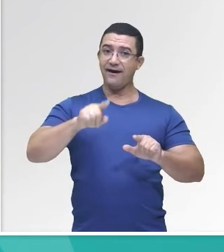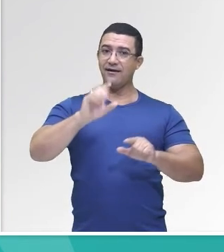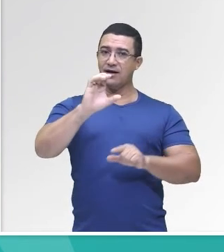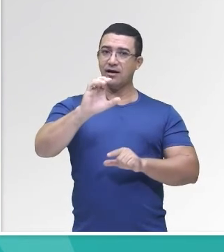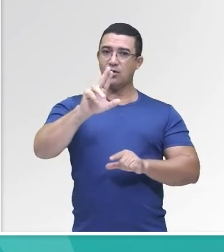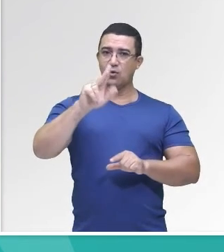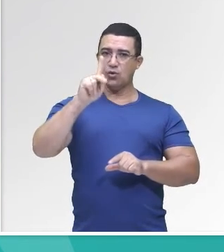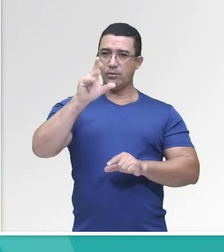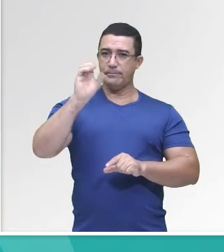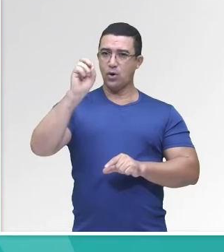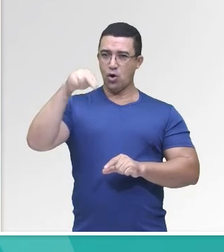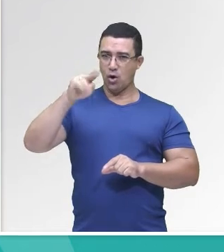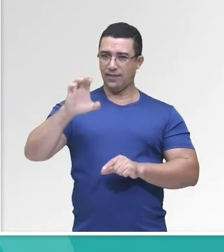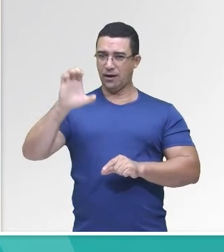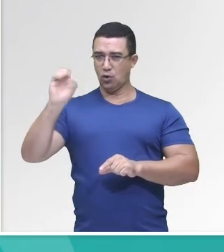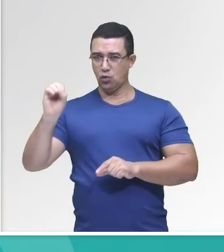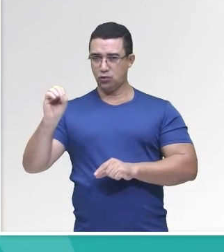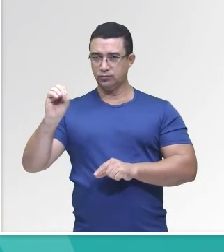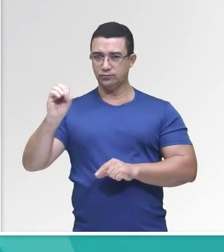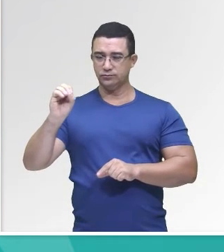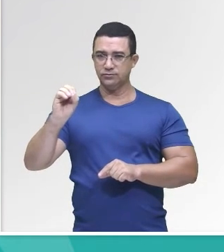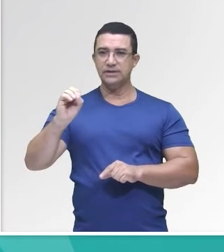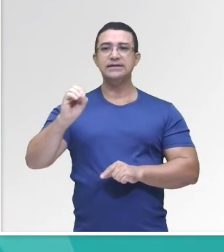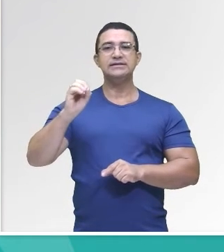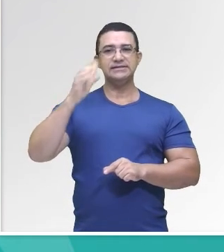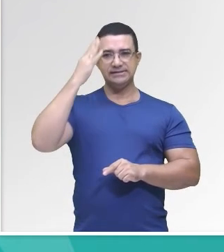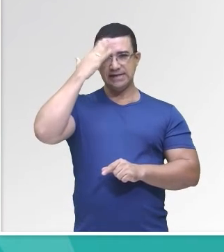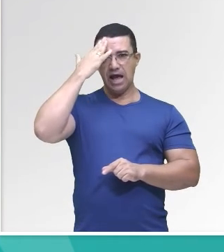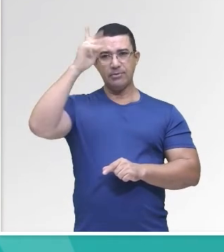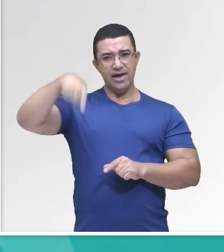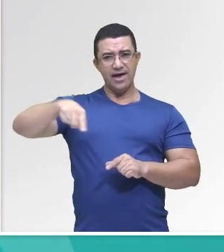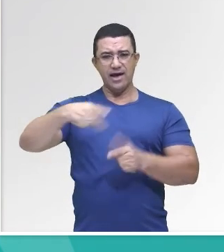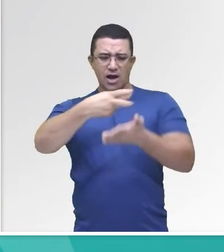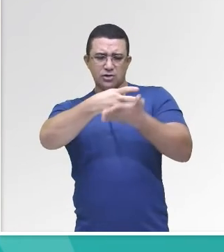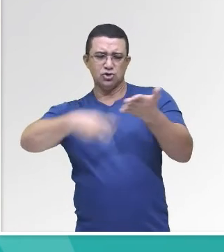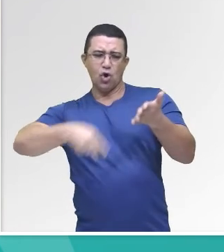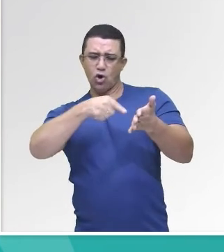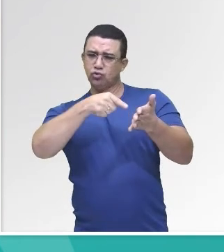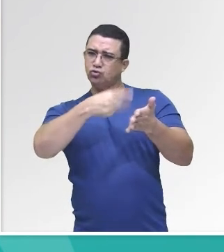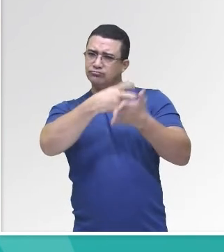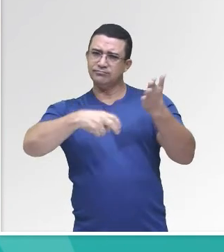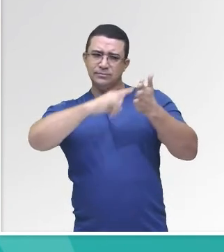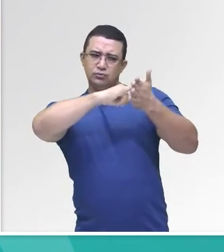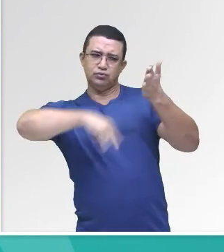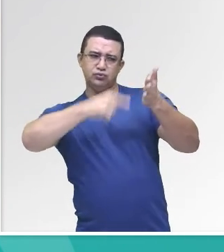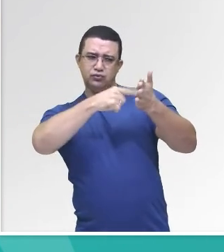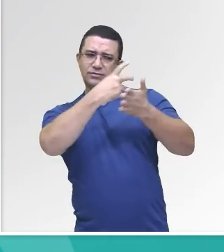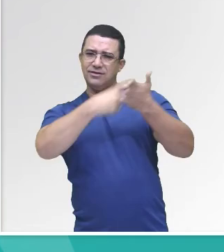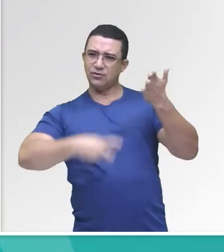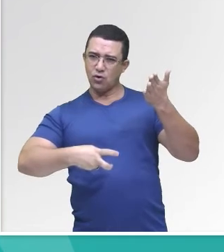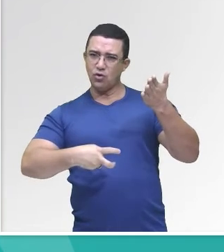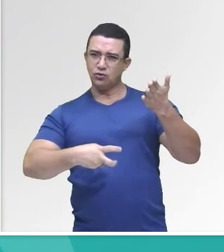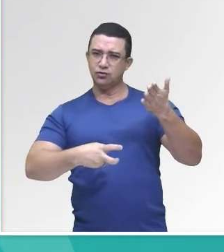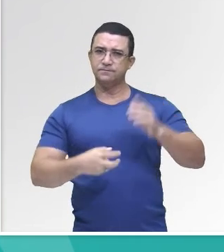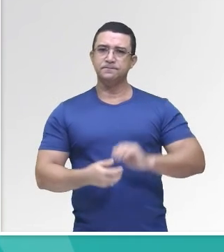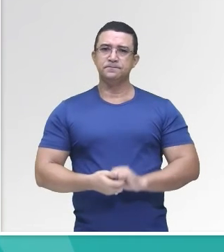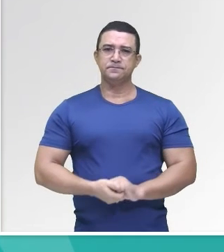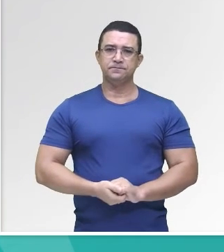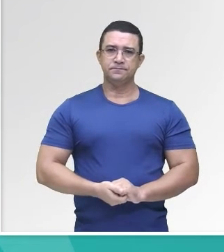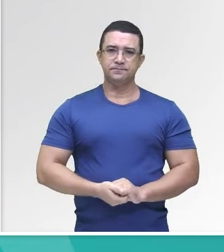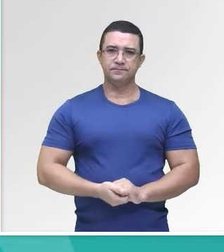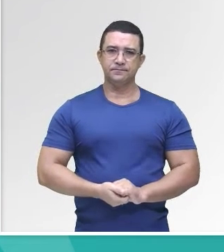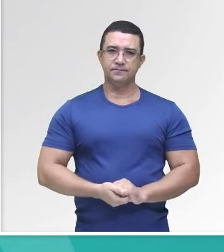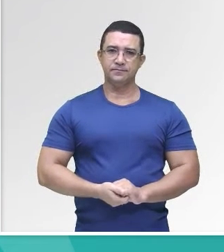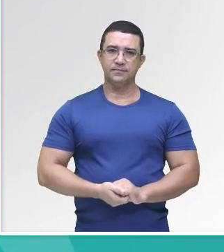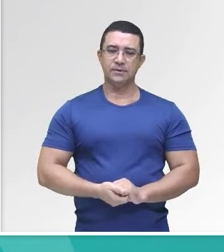é o serviço mesmo que nós acabamos de identificar? Serviço de cupons de descontos. E